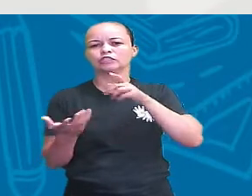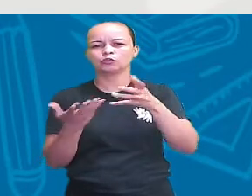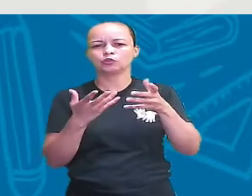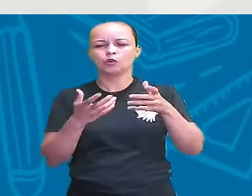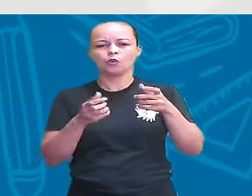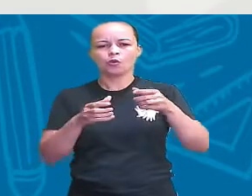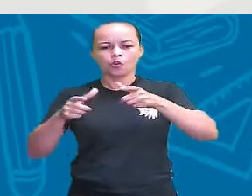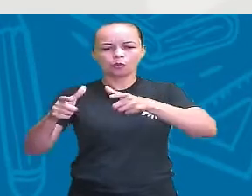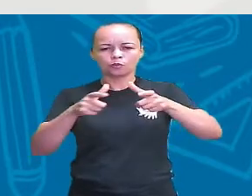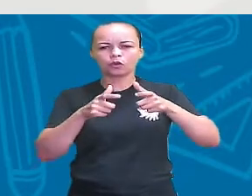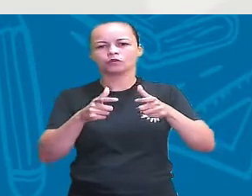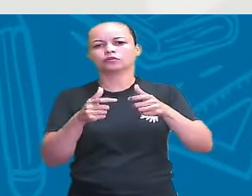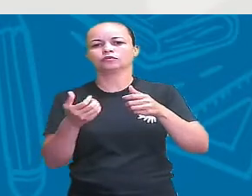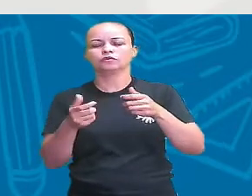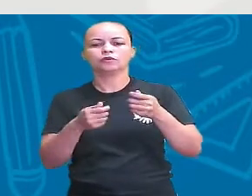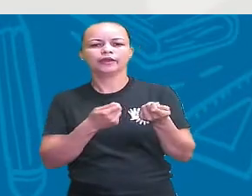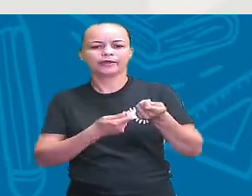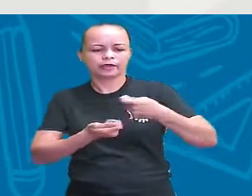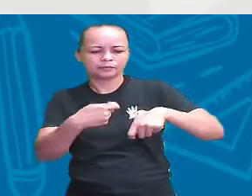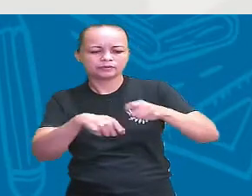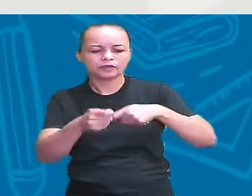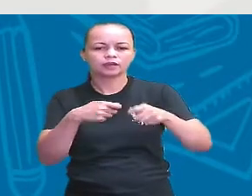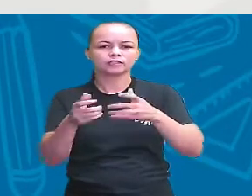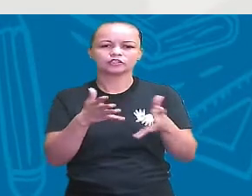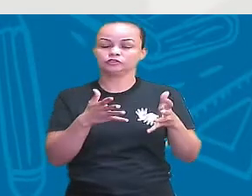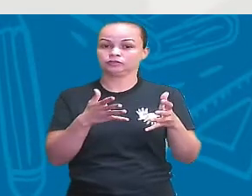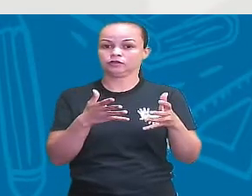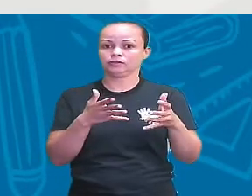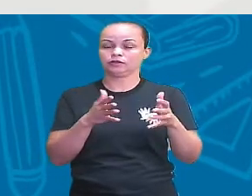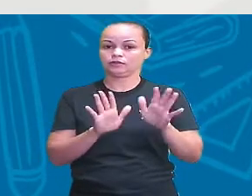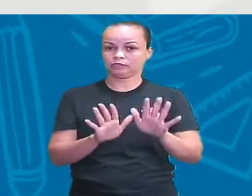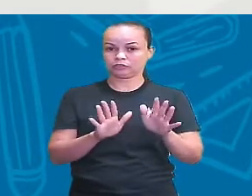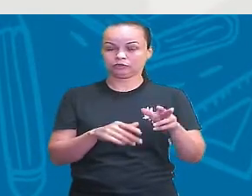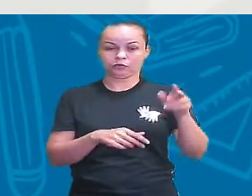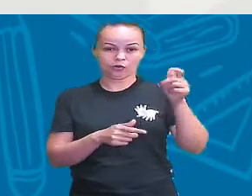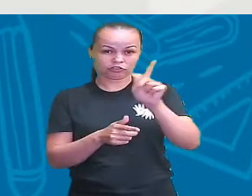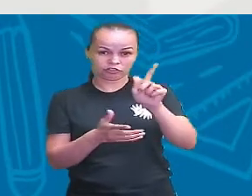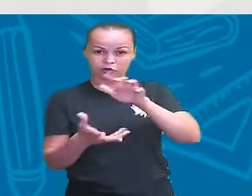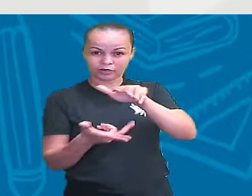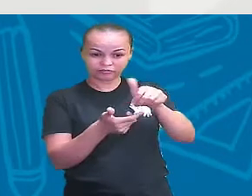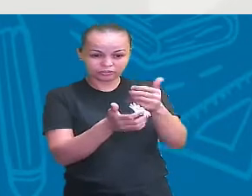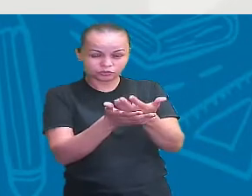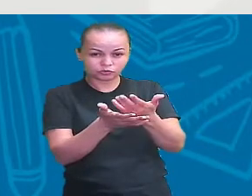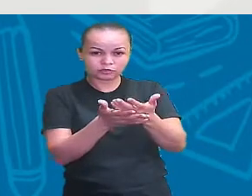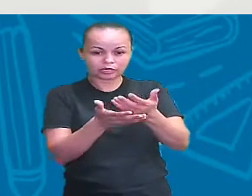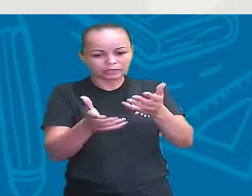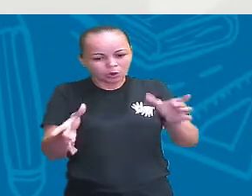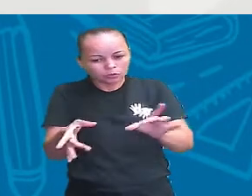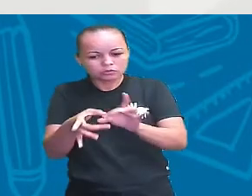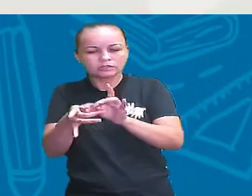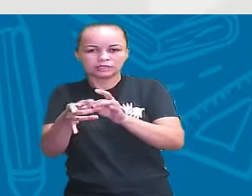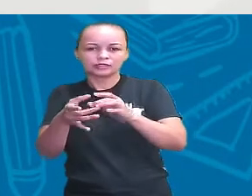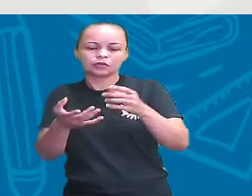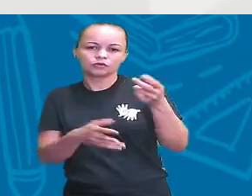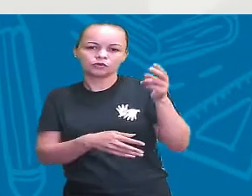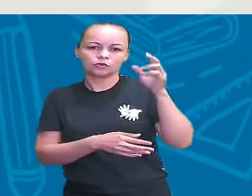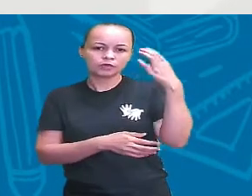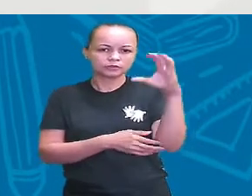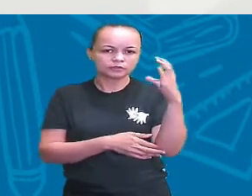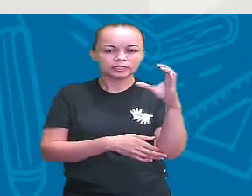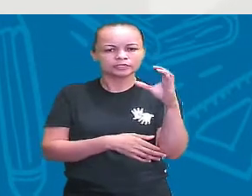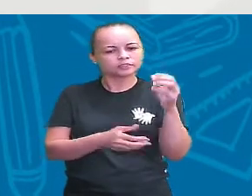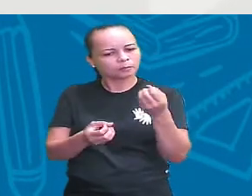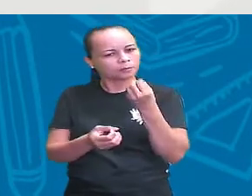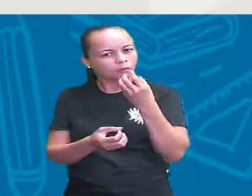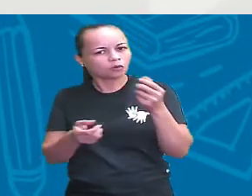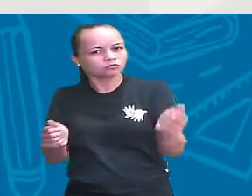gente fazendo esse intercâmbio com história, com geografia, mas é ciência. E a gente não precisa fragmentar, gente. É bom que eles estejam juntinhos.